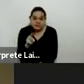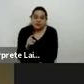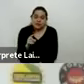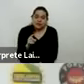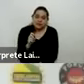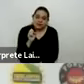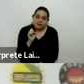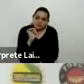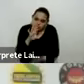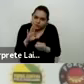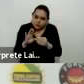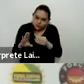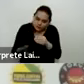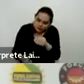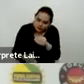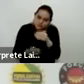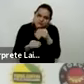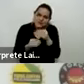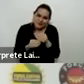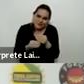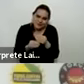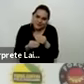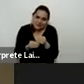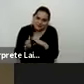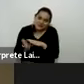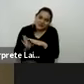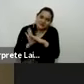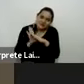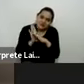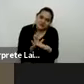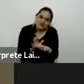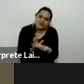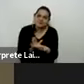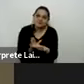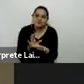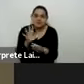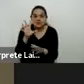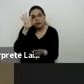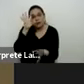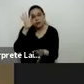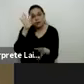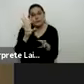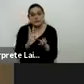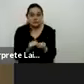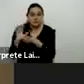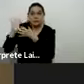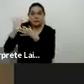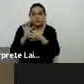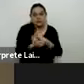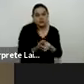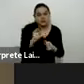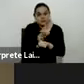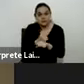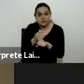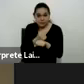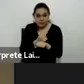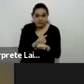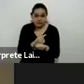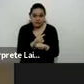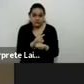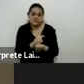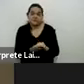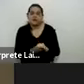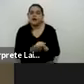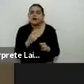Eu me permito. Contribuir com uma compreensão do que está acontecendo com a economia, é o seguinte: por que a